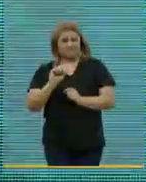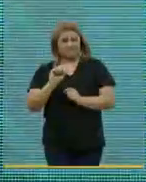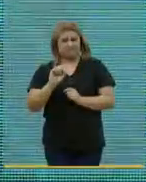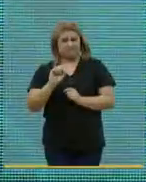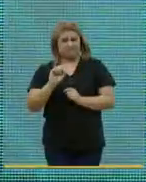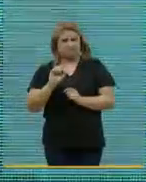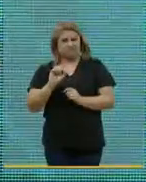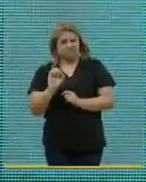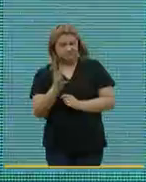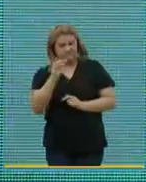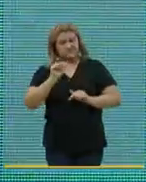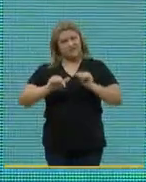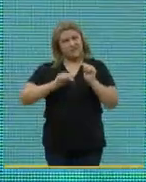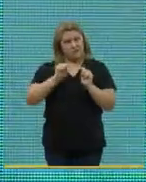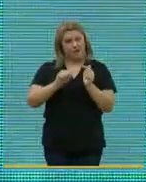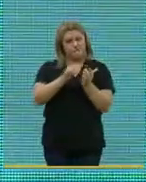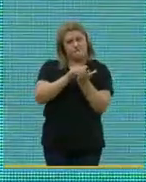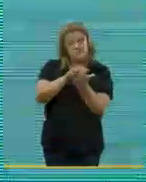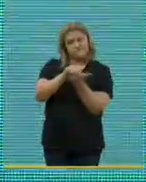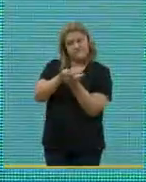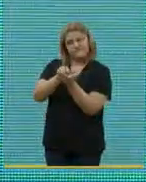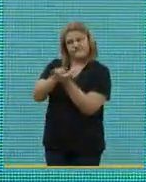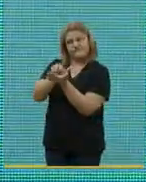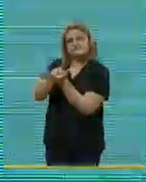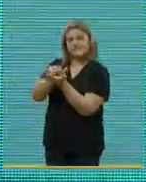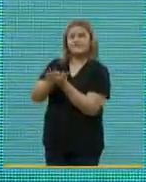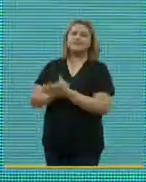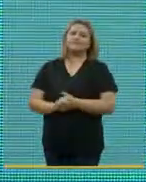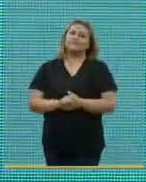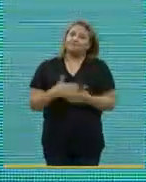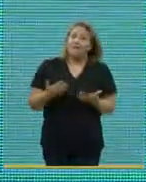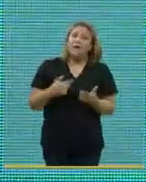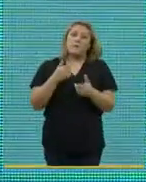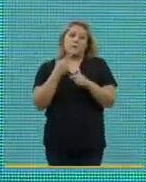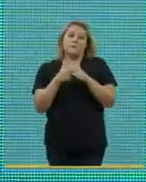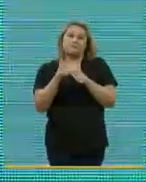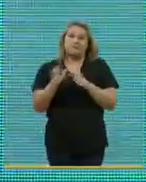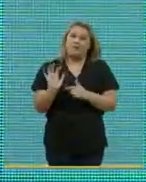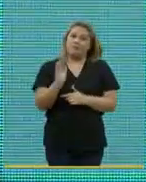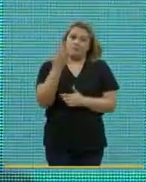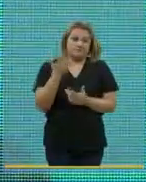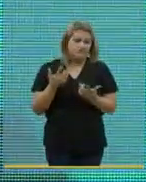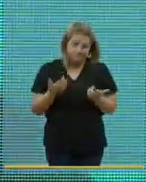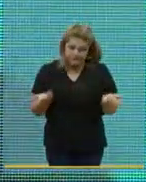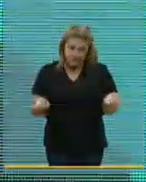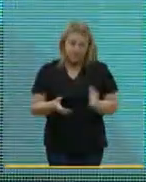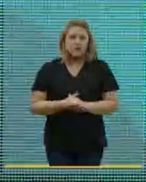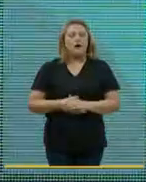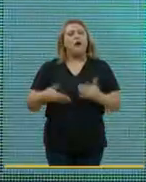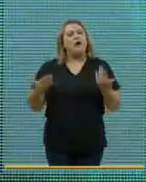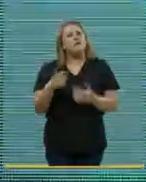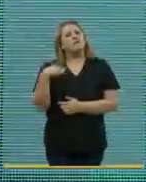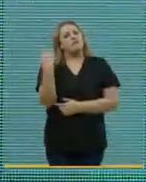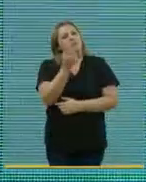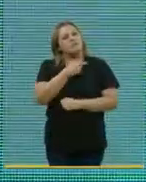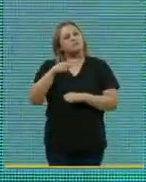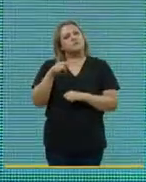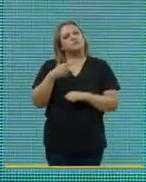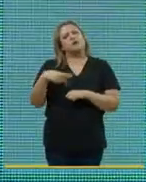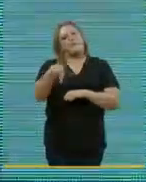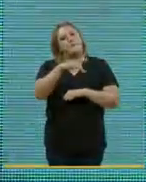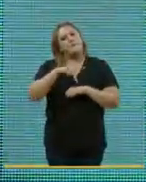do brasil agora nós começamos um trabalho de recuperação país começou um trabalho de